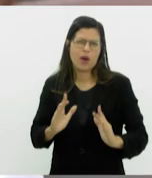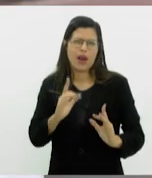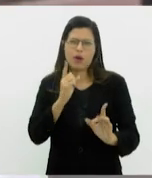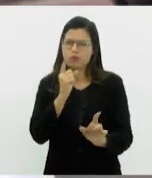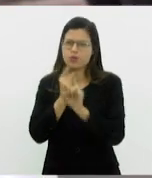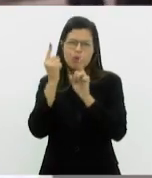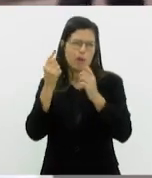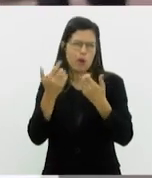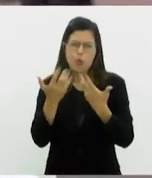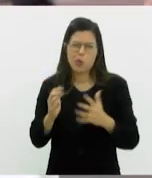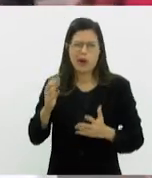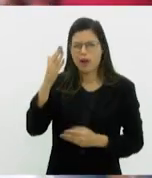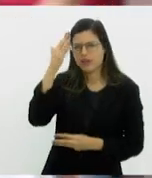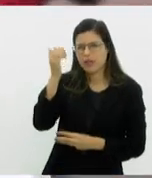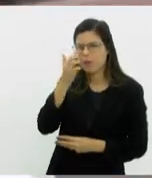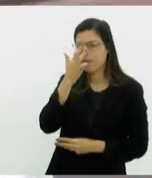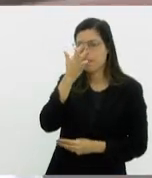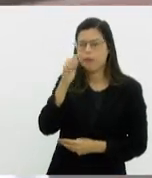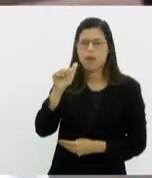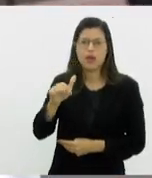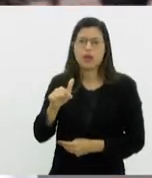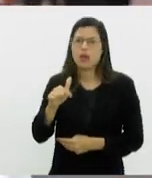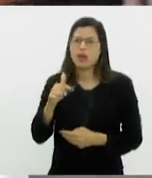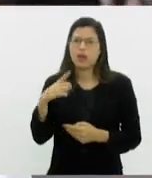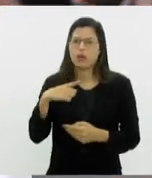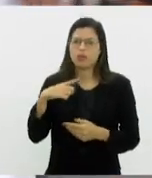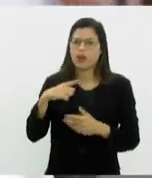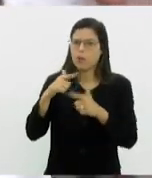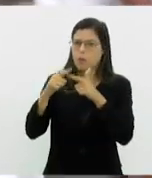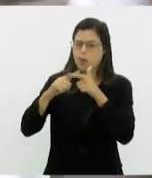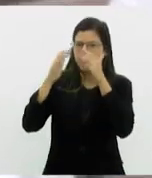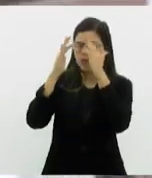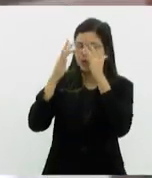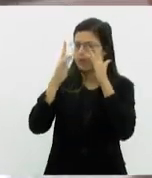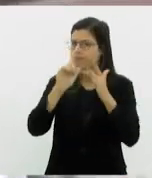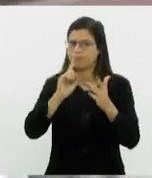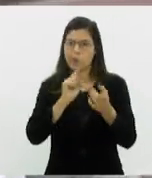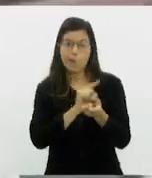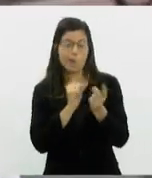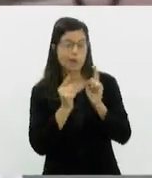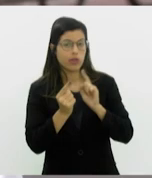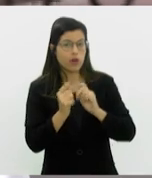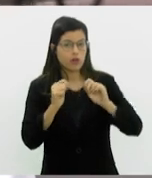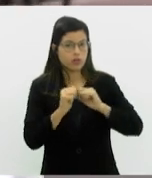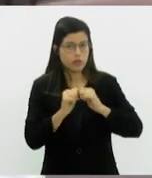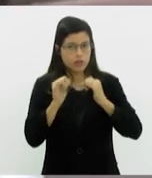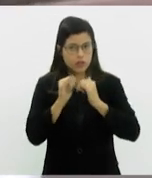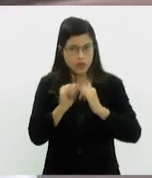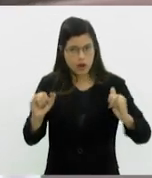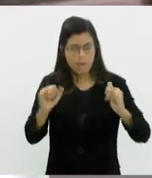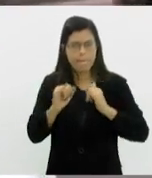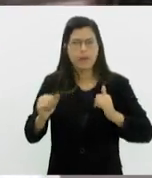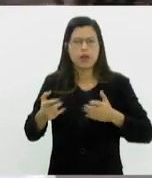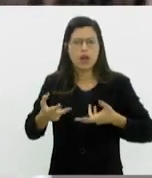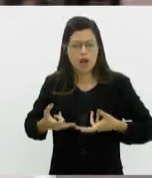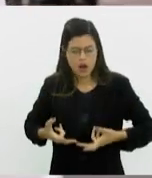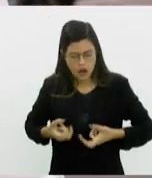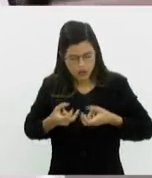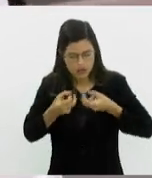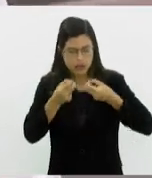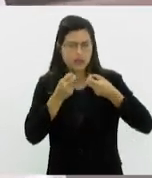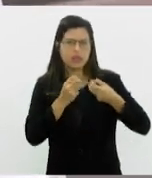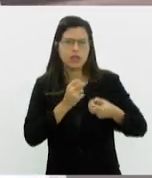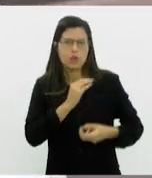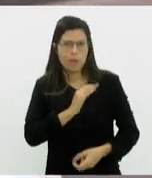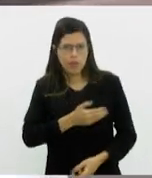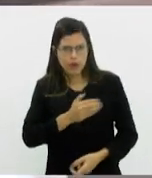nem saber que eu tenho uma lesão cerebral. Não, gente, é o contrário. Assim como a gente faz campanhas para tumor de mama, para tumor de